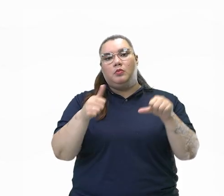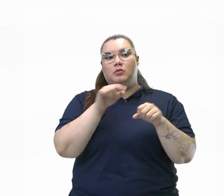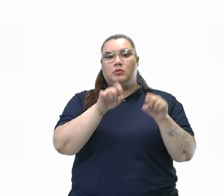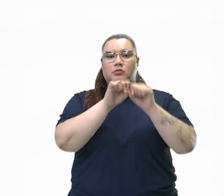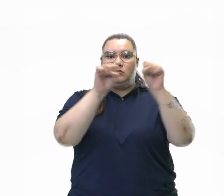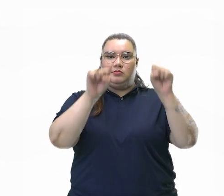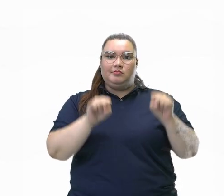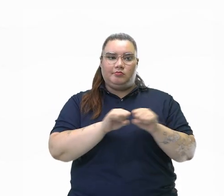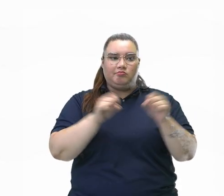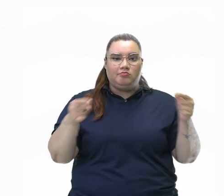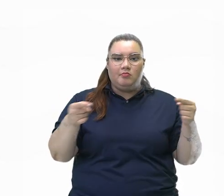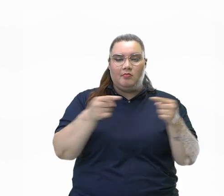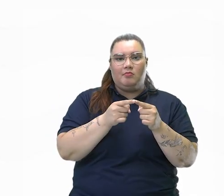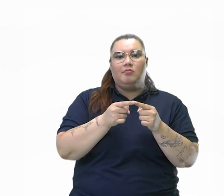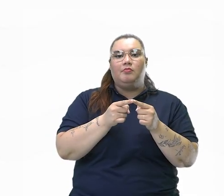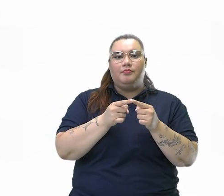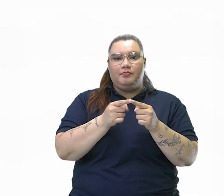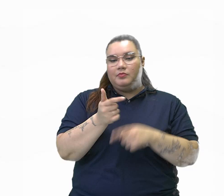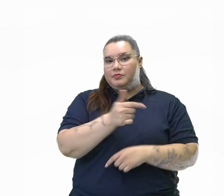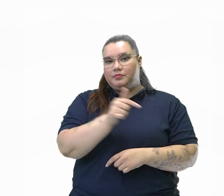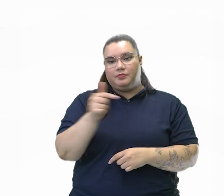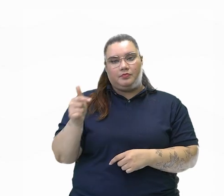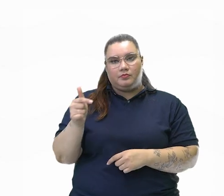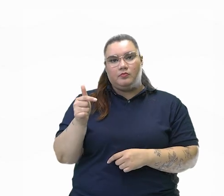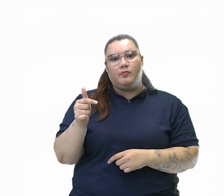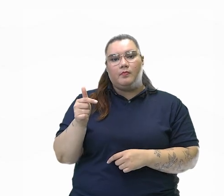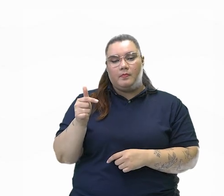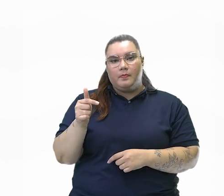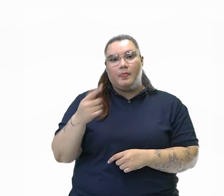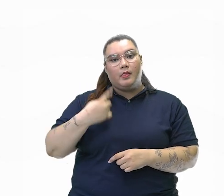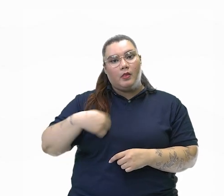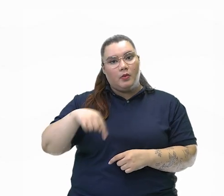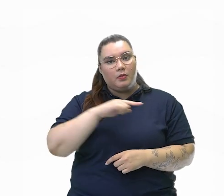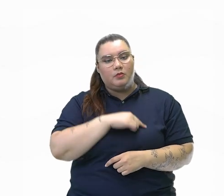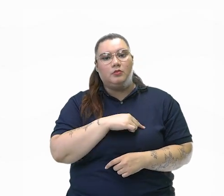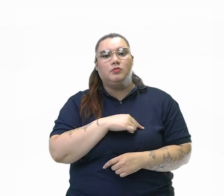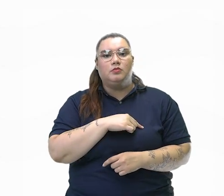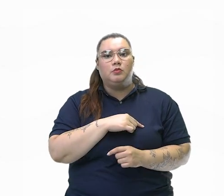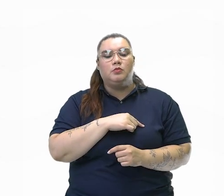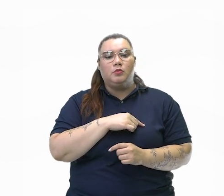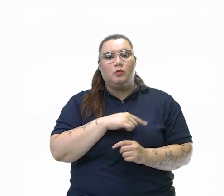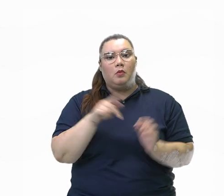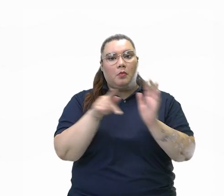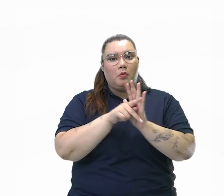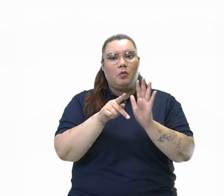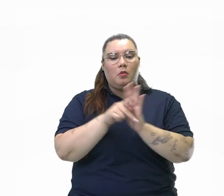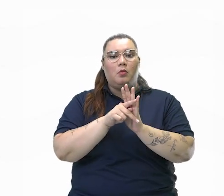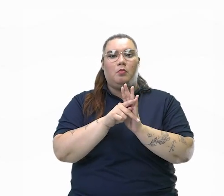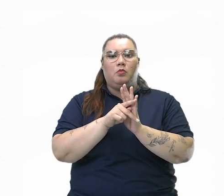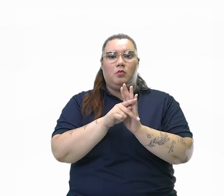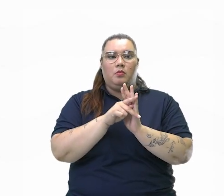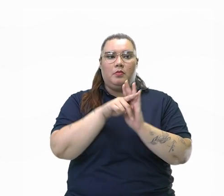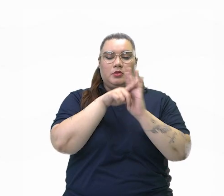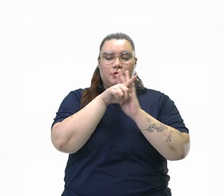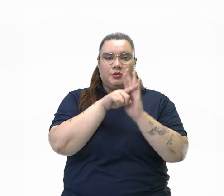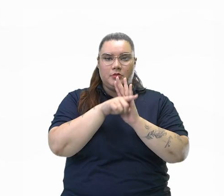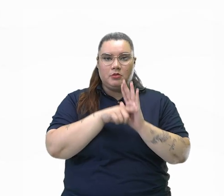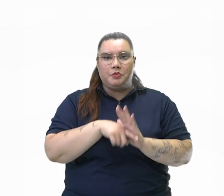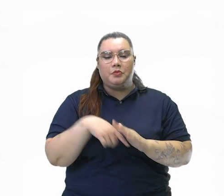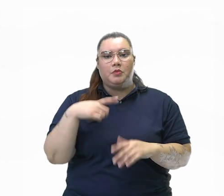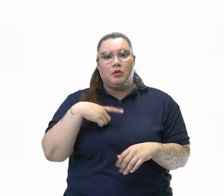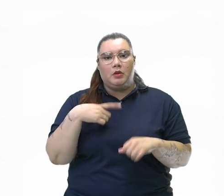sistema não está totalmente isolado, né? Nós mesmos estamos, o próprio pesquisador